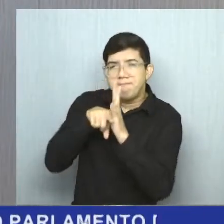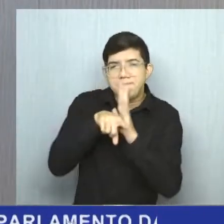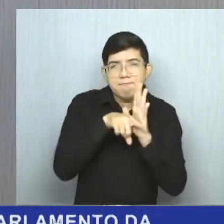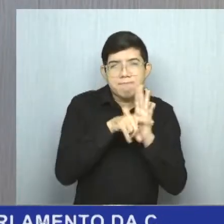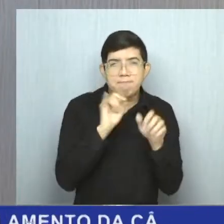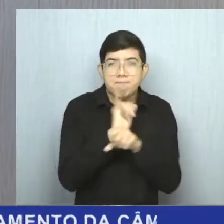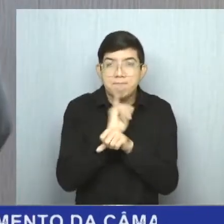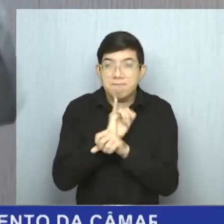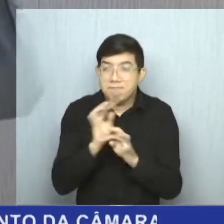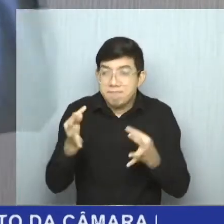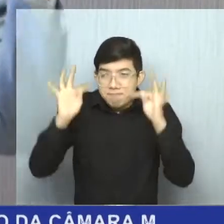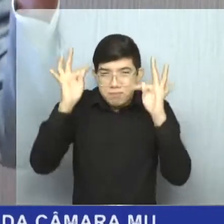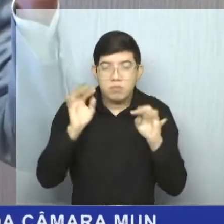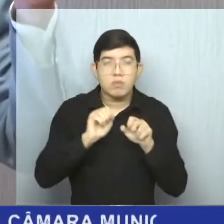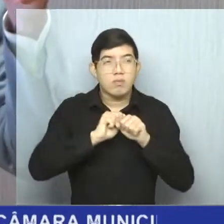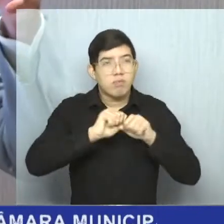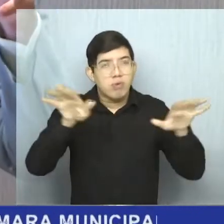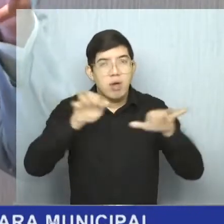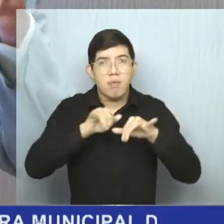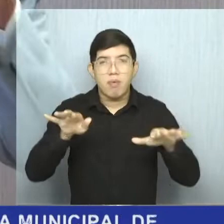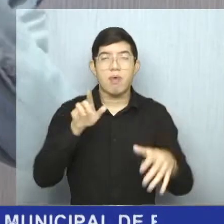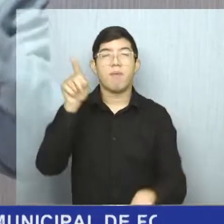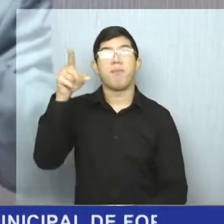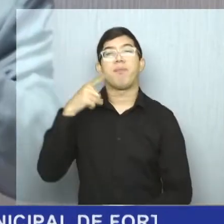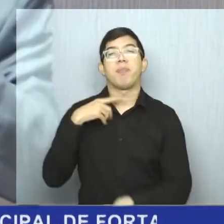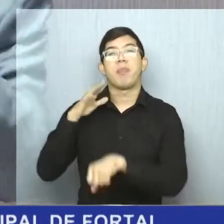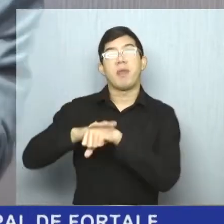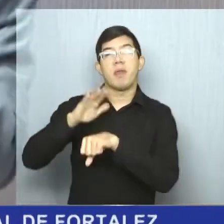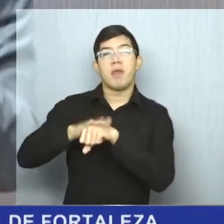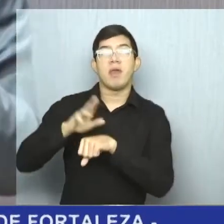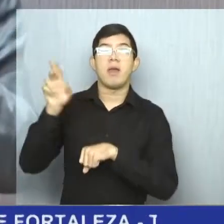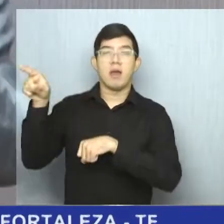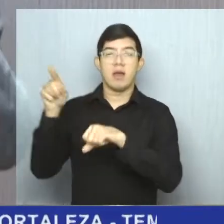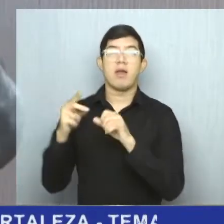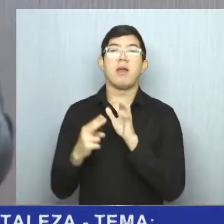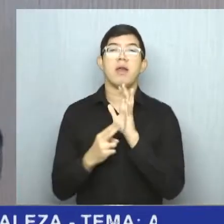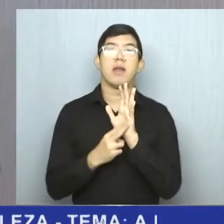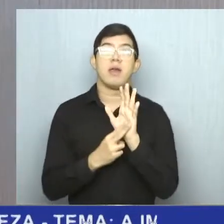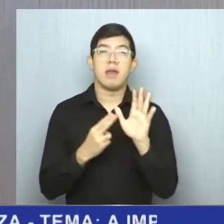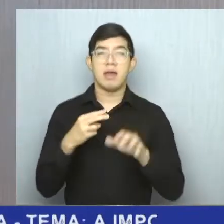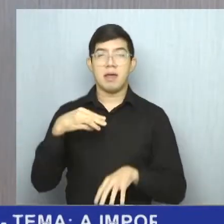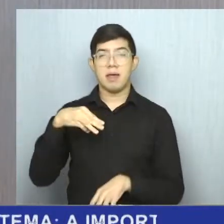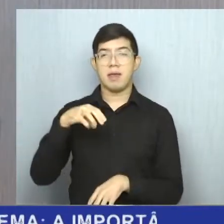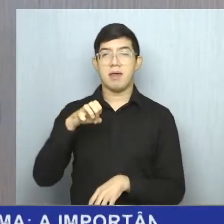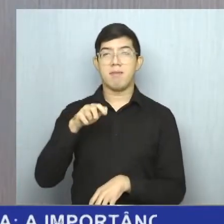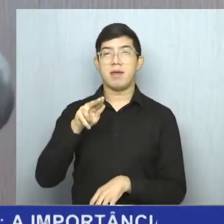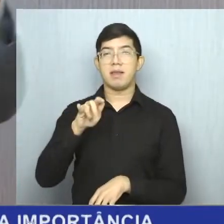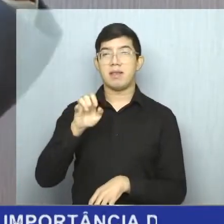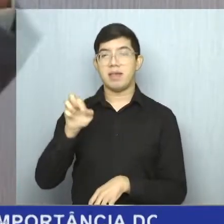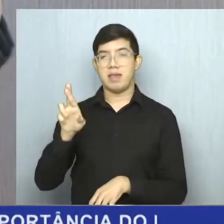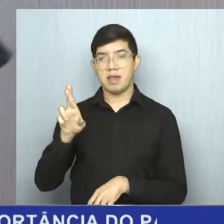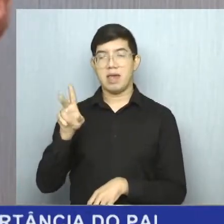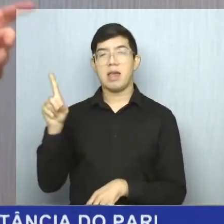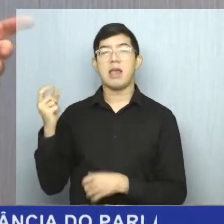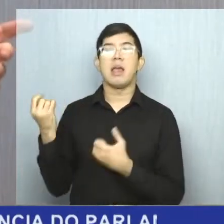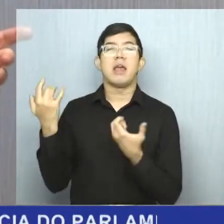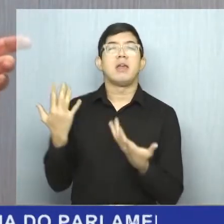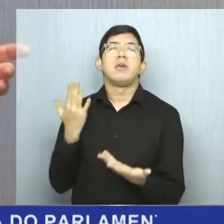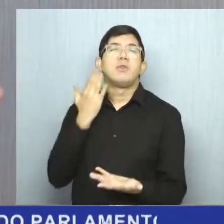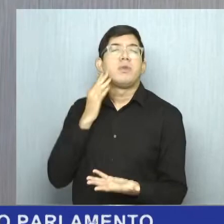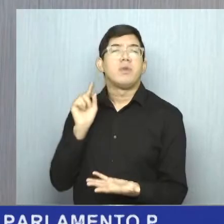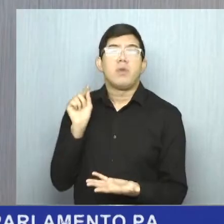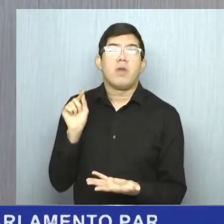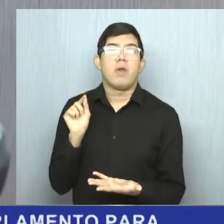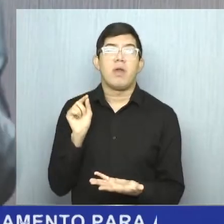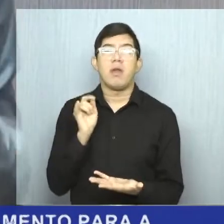ao executivo de Montesquieu uma velocidade, uma complexidade de reação que não guarda a menor coerência